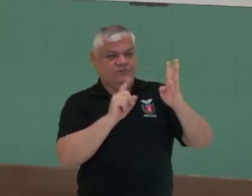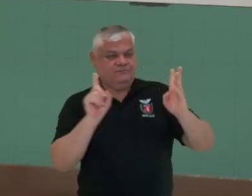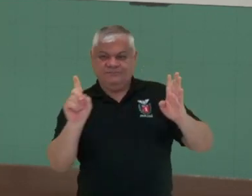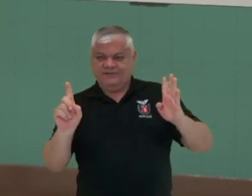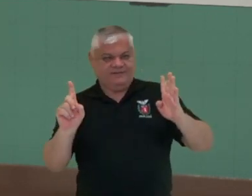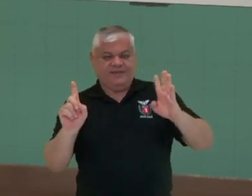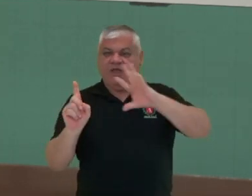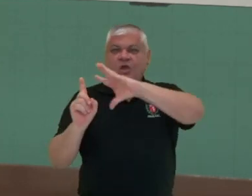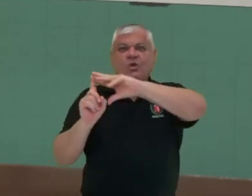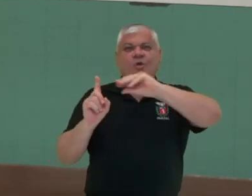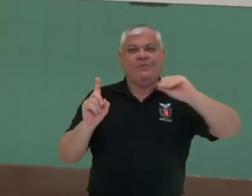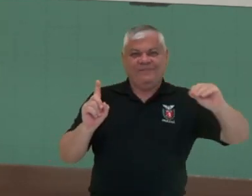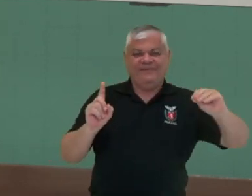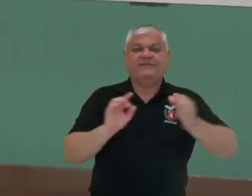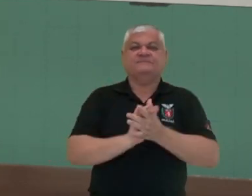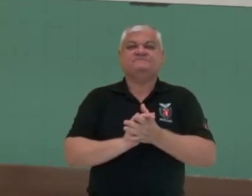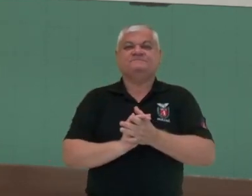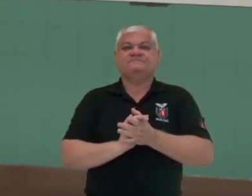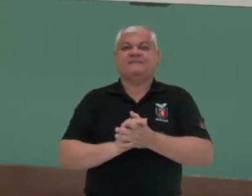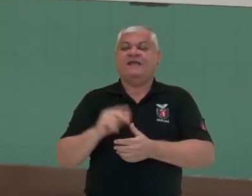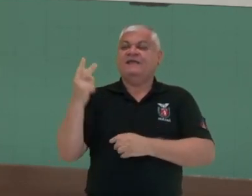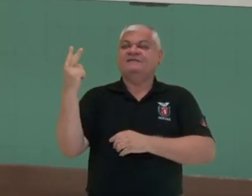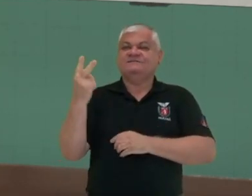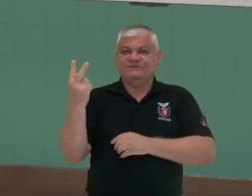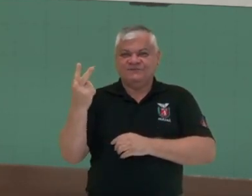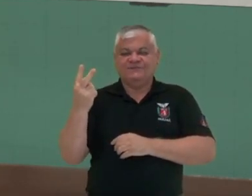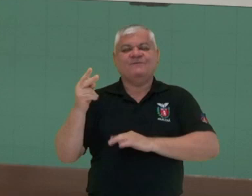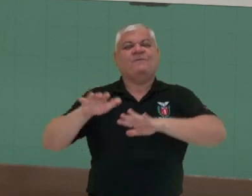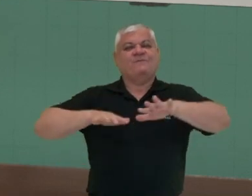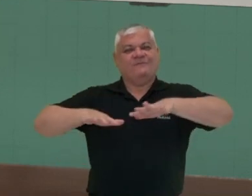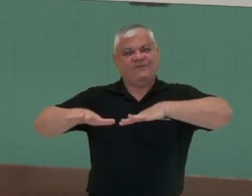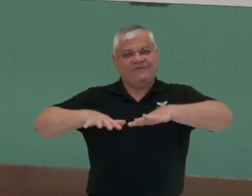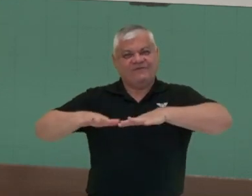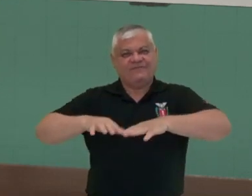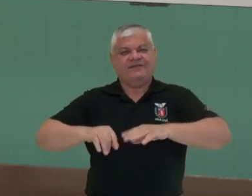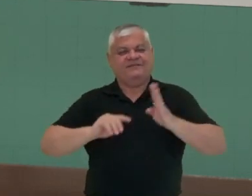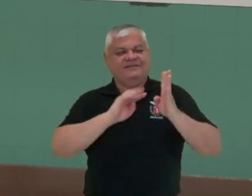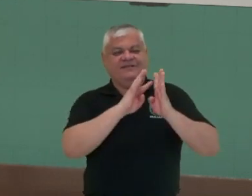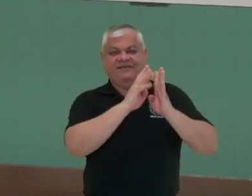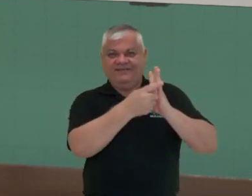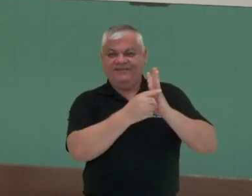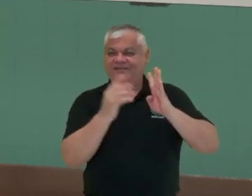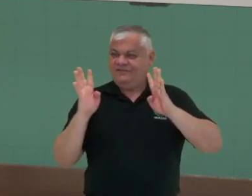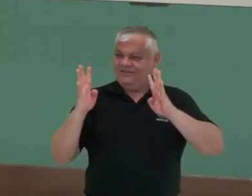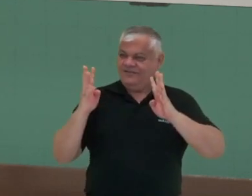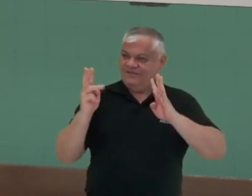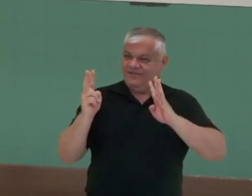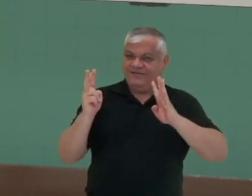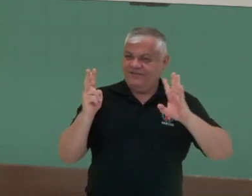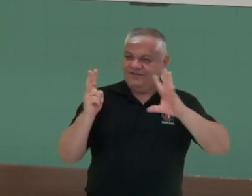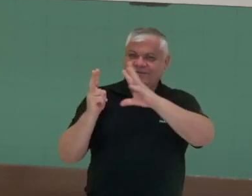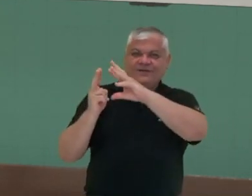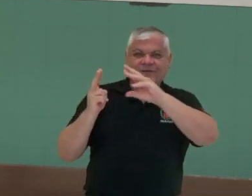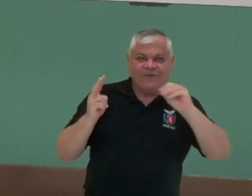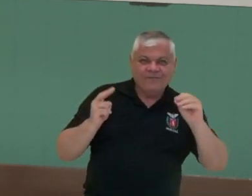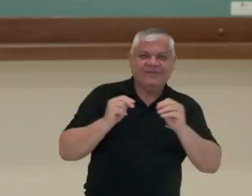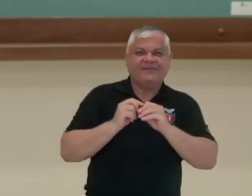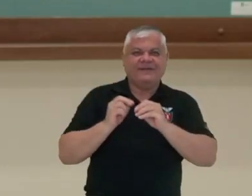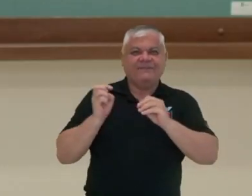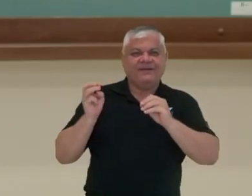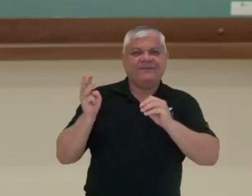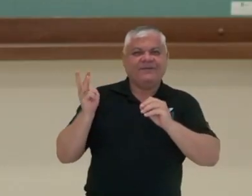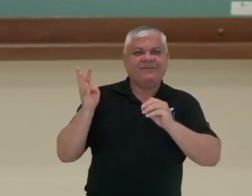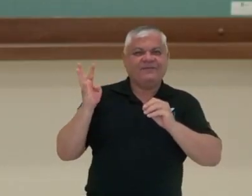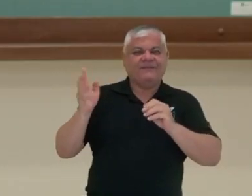Depois passa para o seguinte realiza um novo movimento e todos os outros copiam esse movimento, tá? Então assim a gente vai